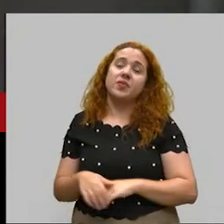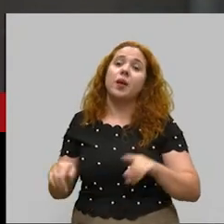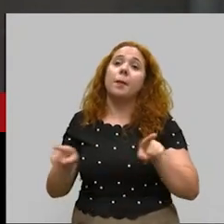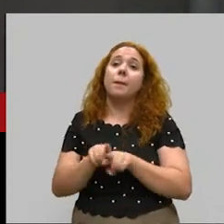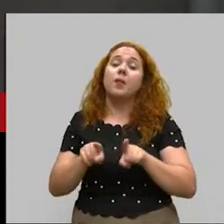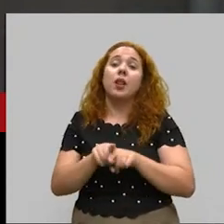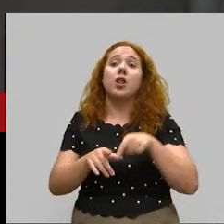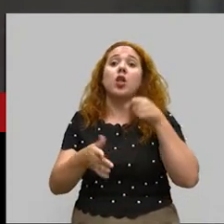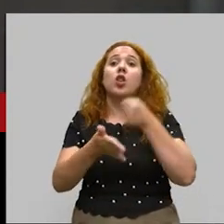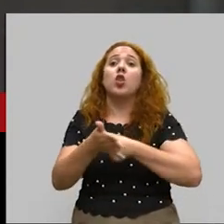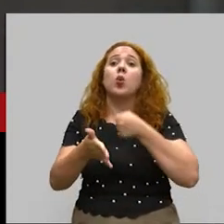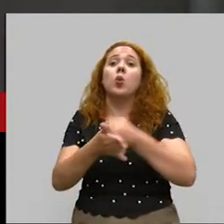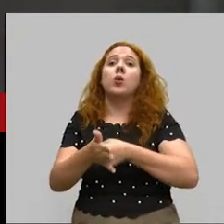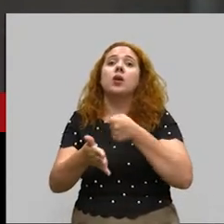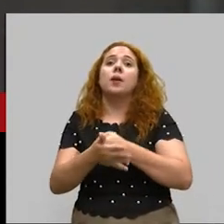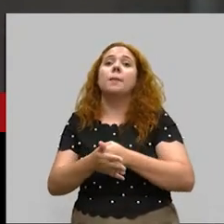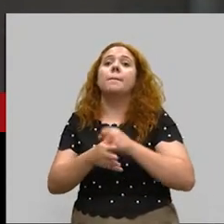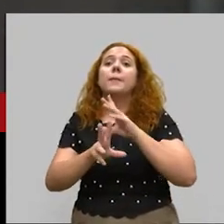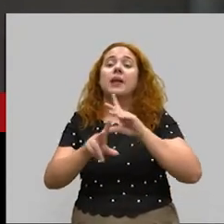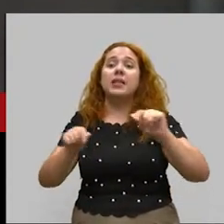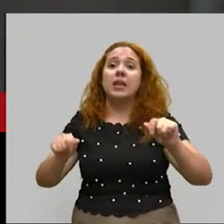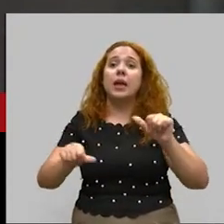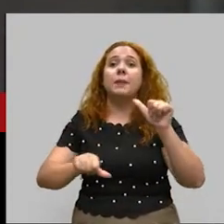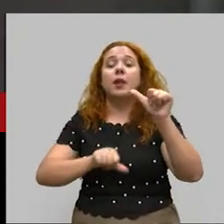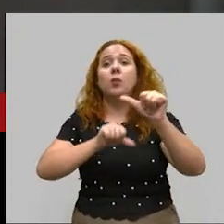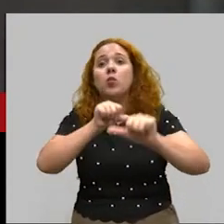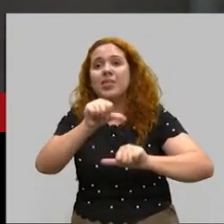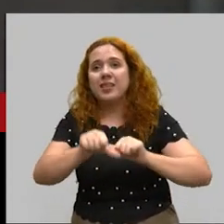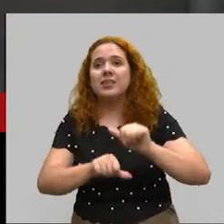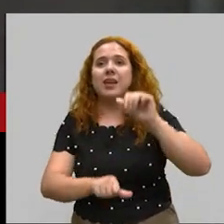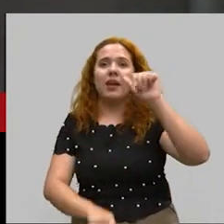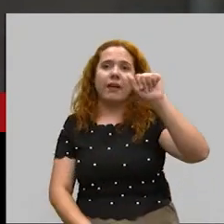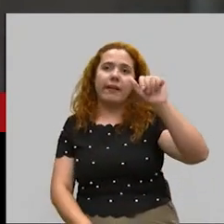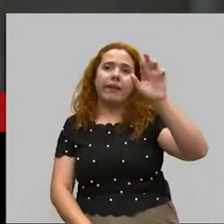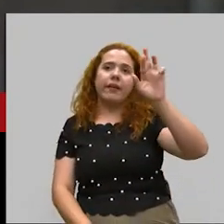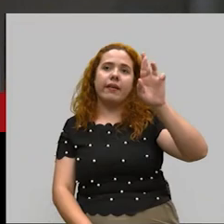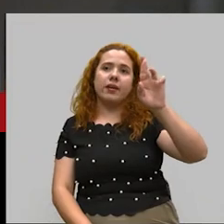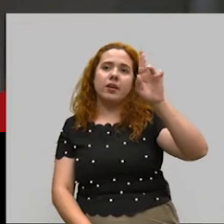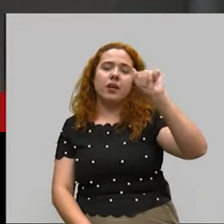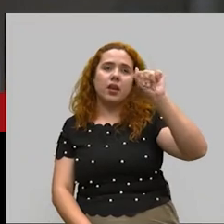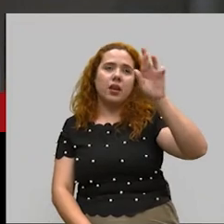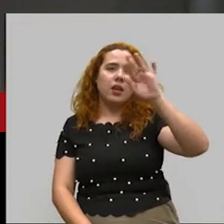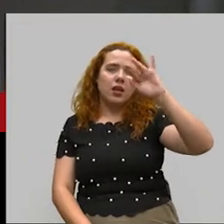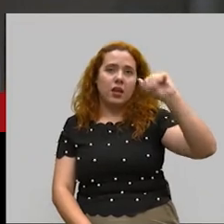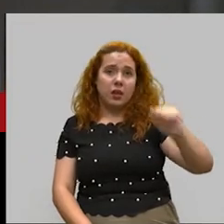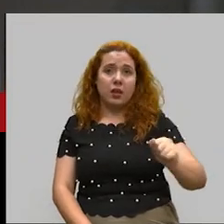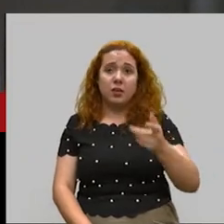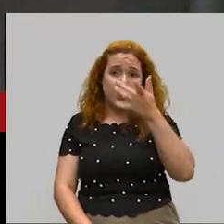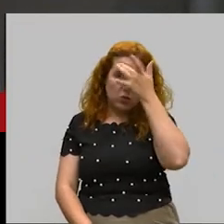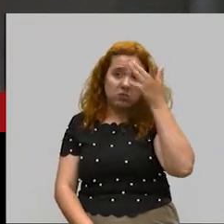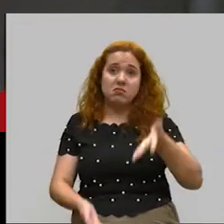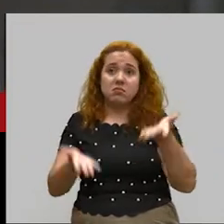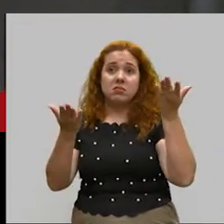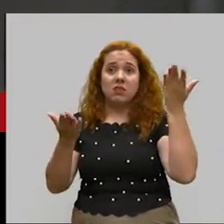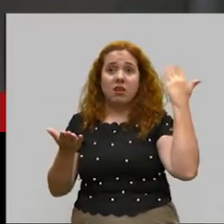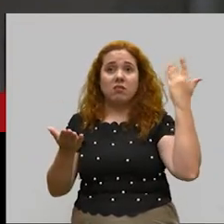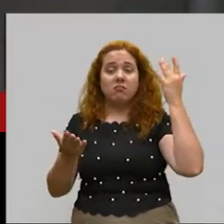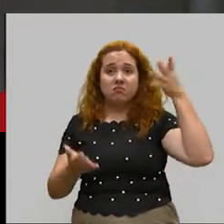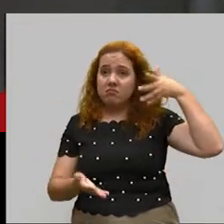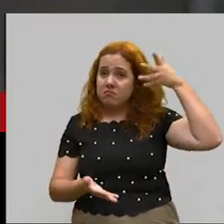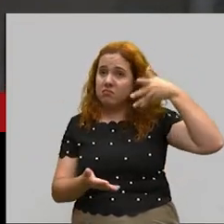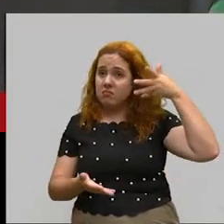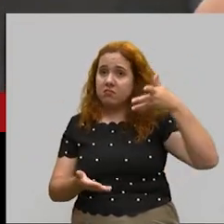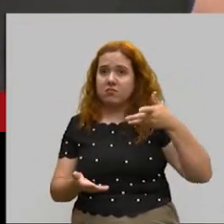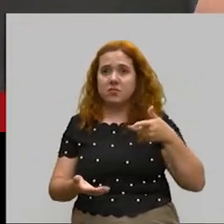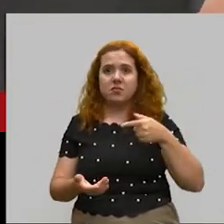pela pela terra e pela reforma agrária por isso nós né as companheiras que me antecederam aqui falaram que não dá pra gente